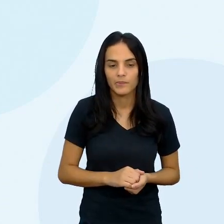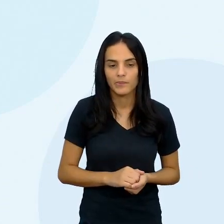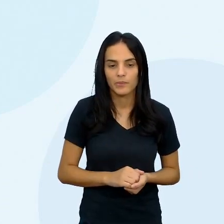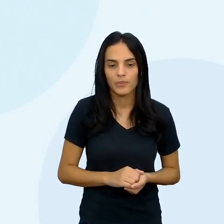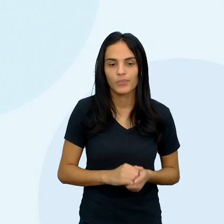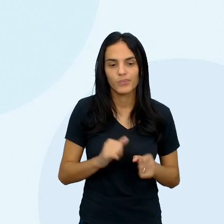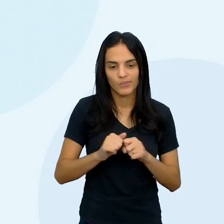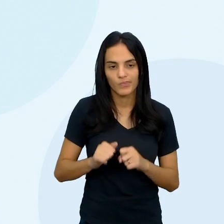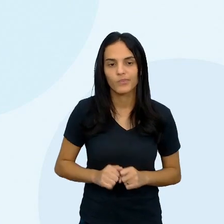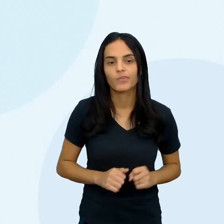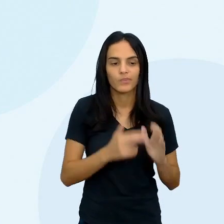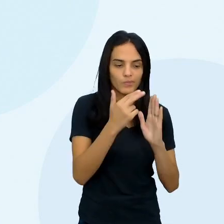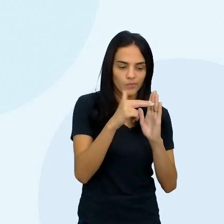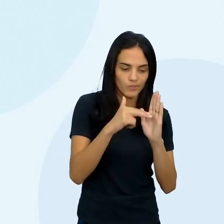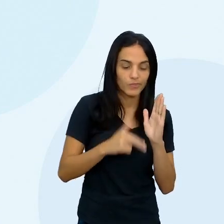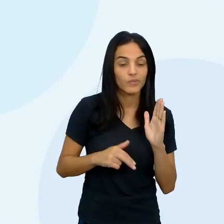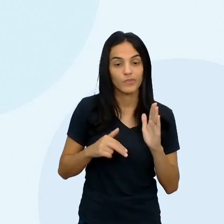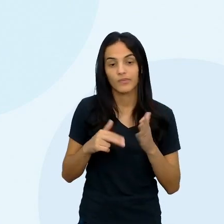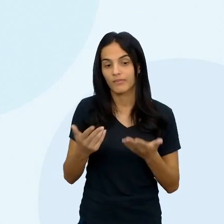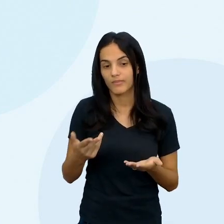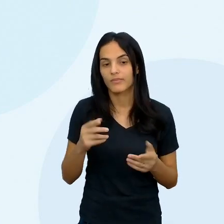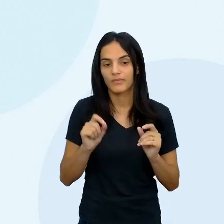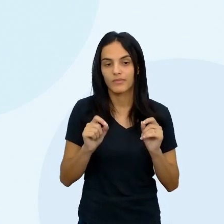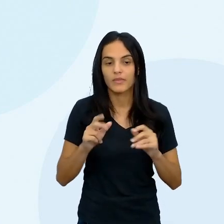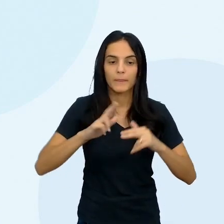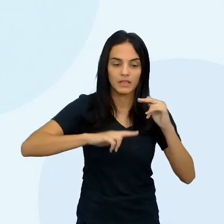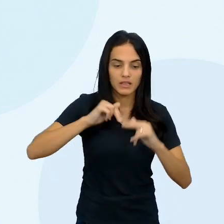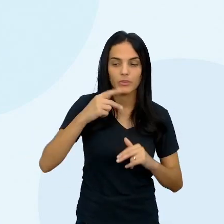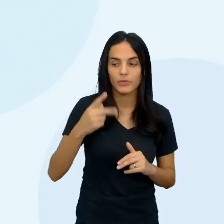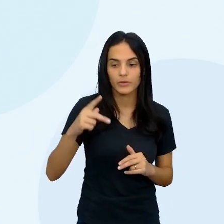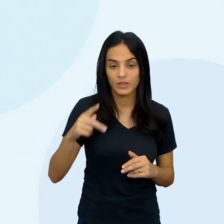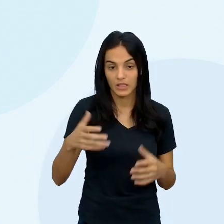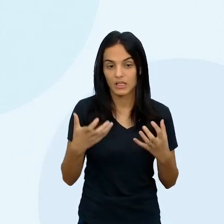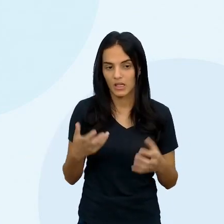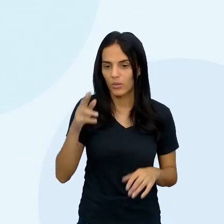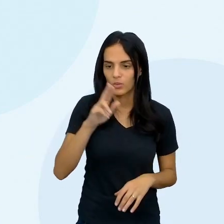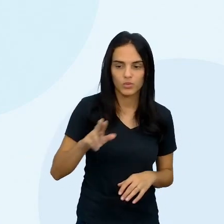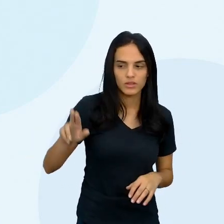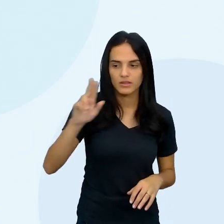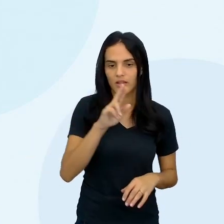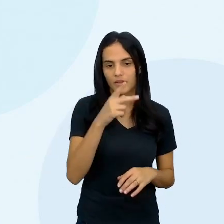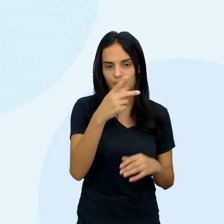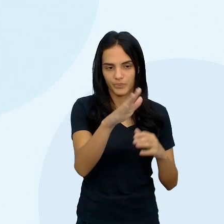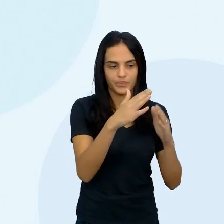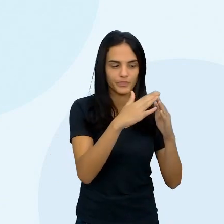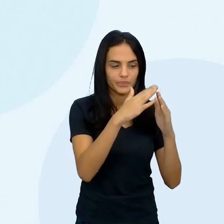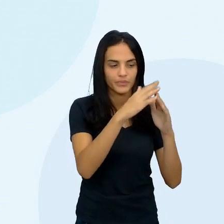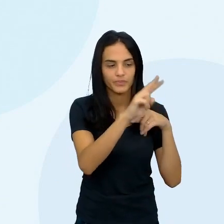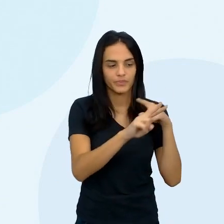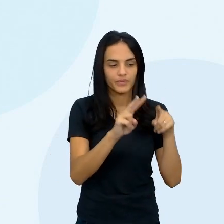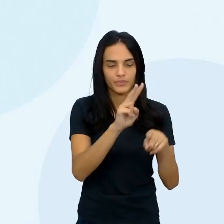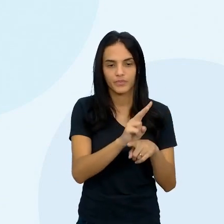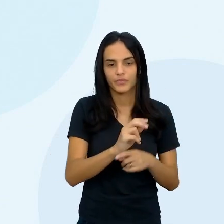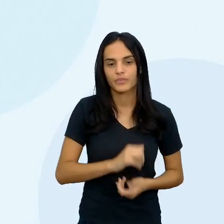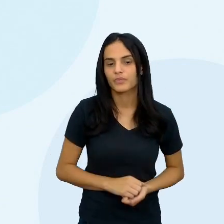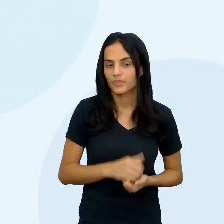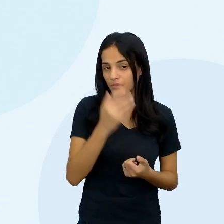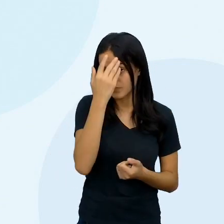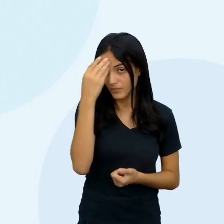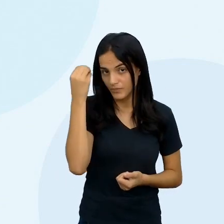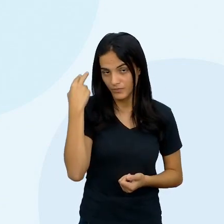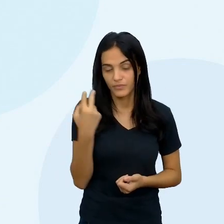e fazer um relatório sobre planilha de materiais que você pretende utilizar na sua casa sustentável. E não